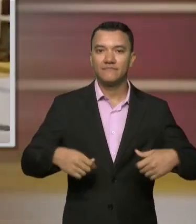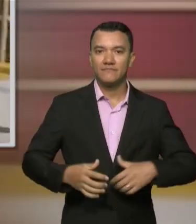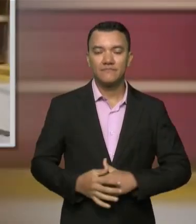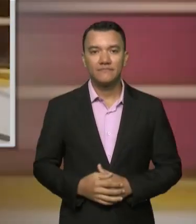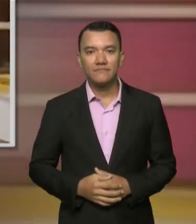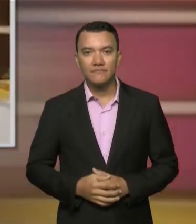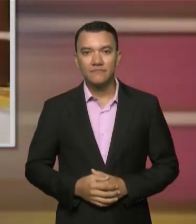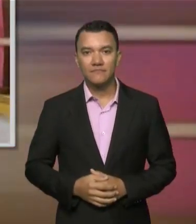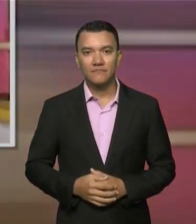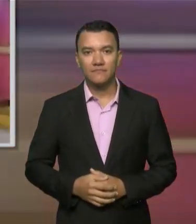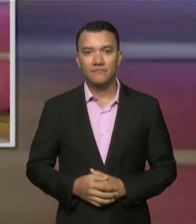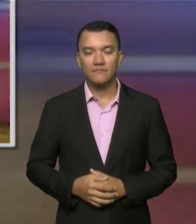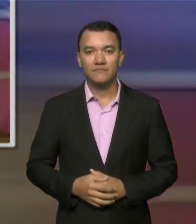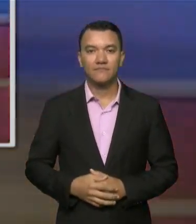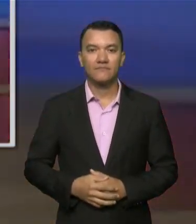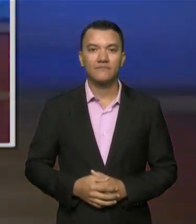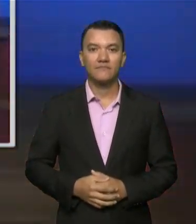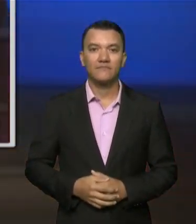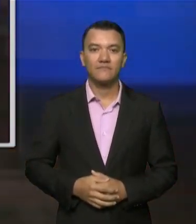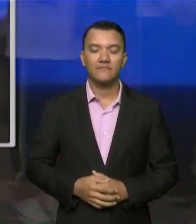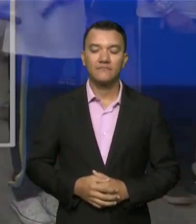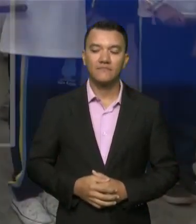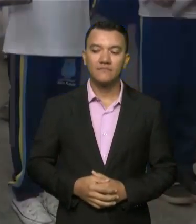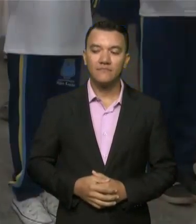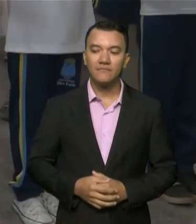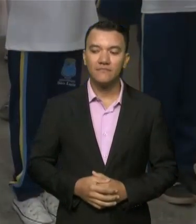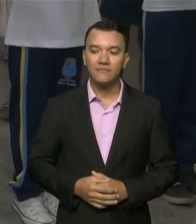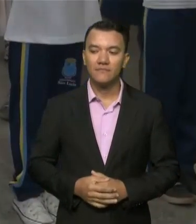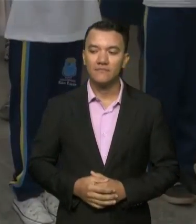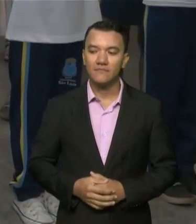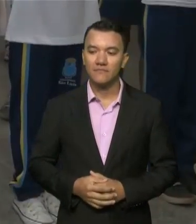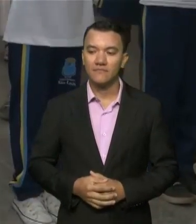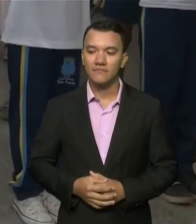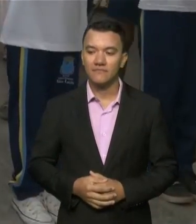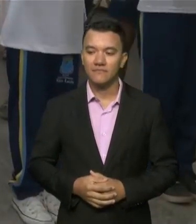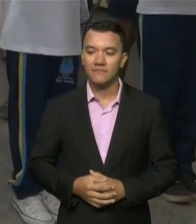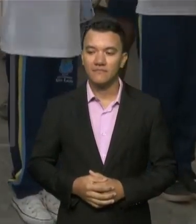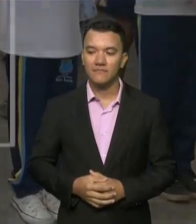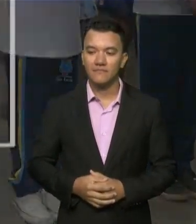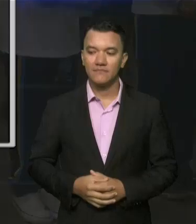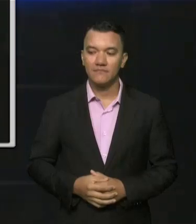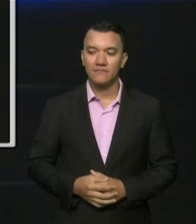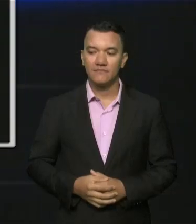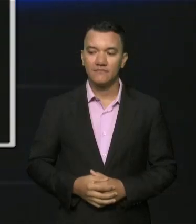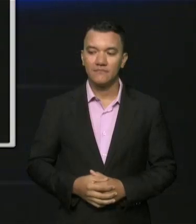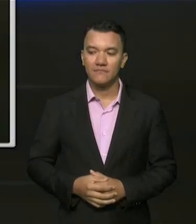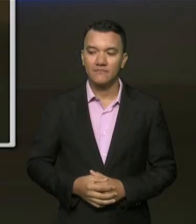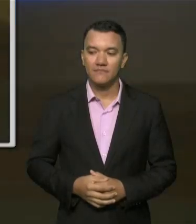Thank you.